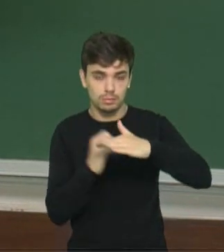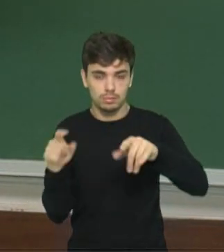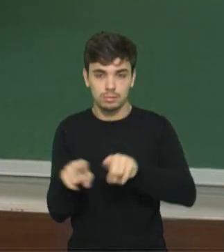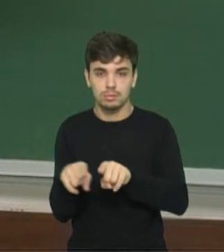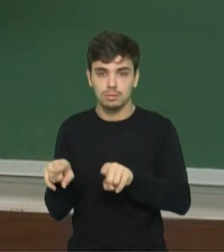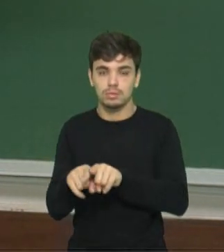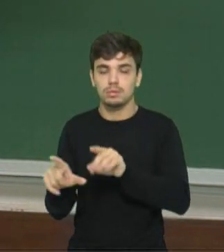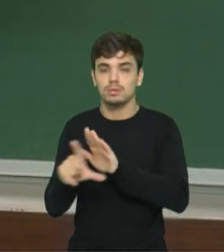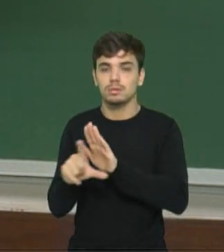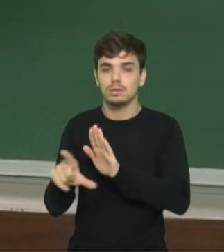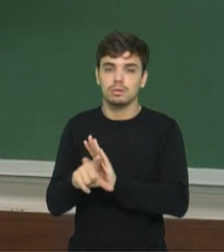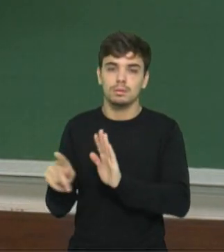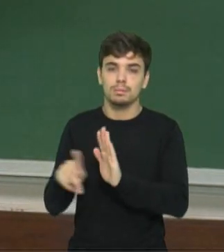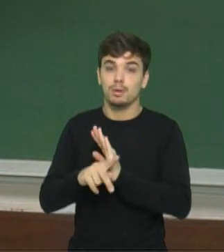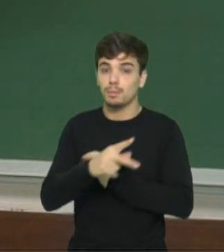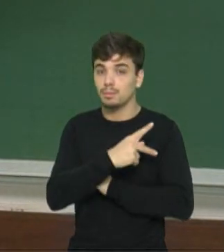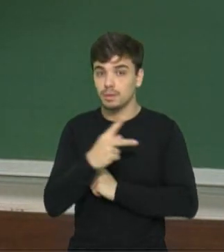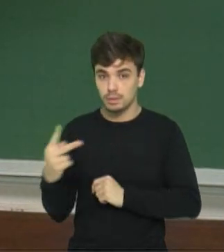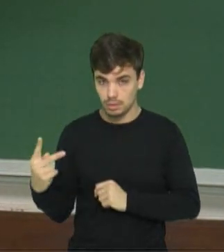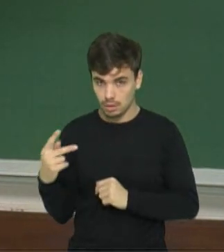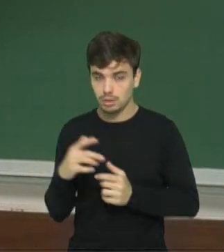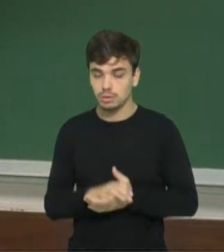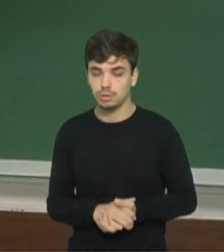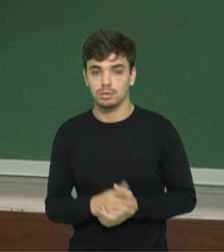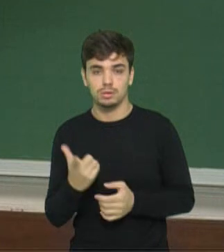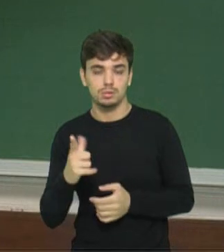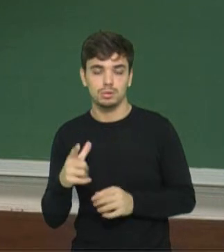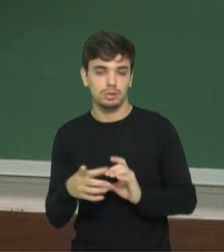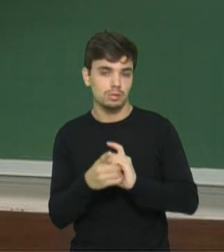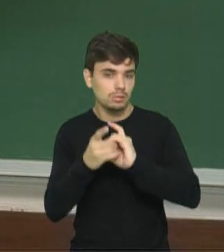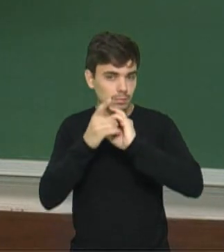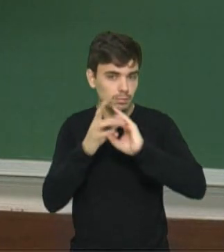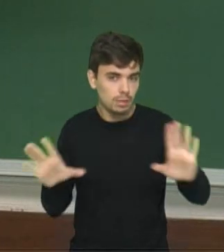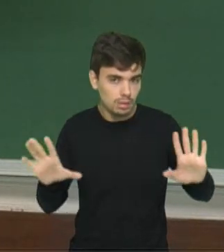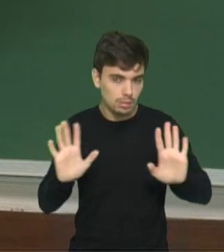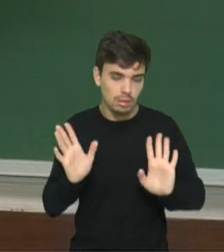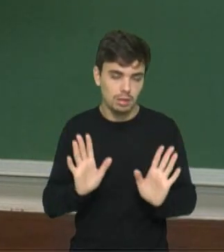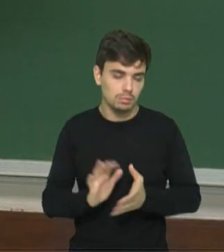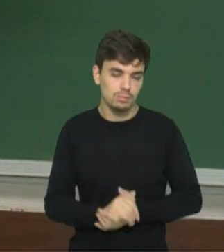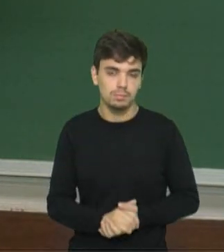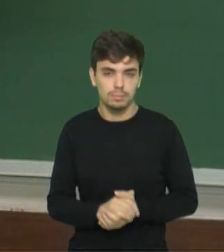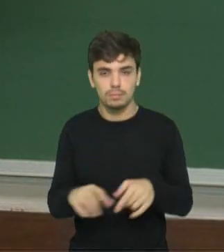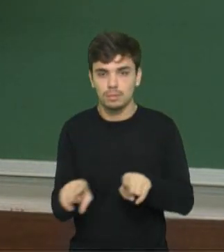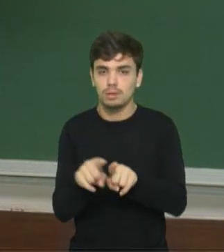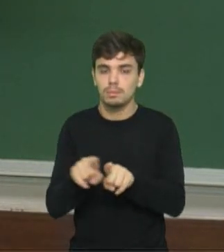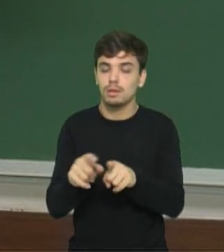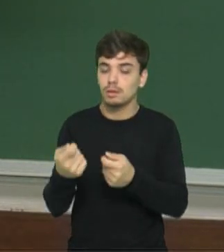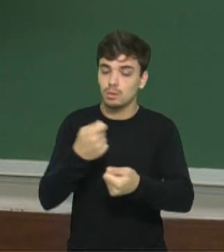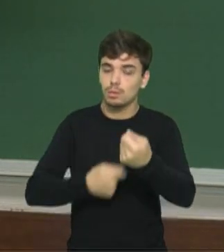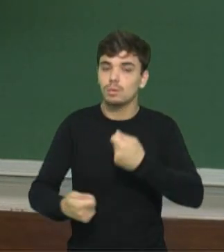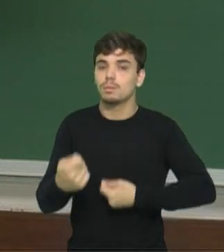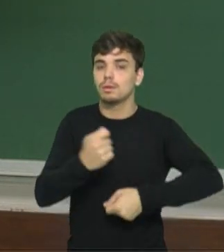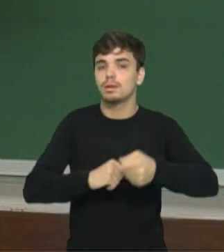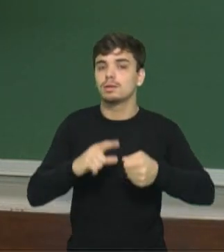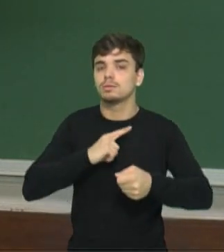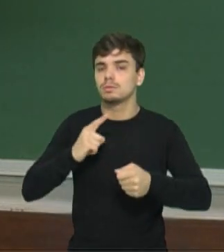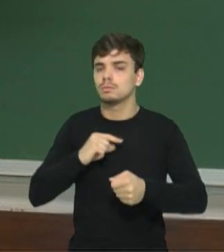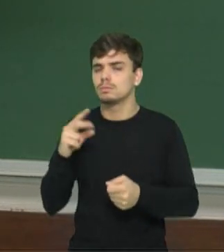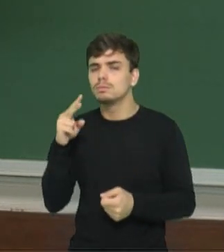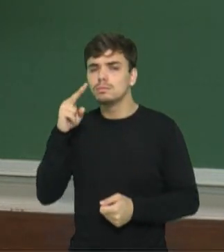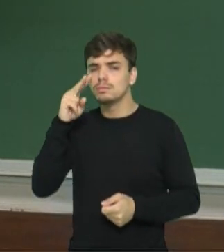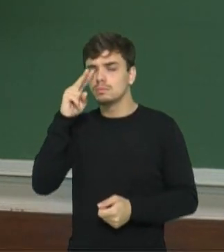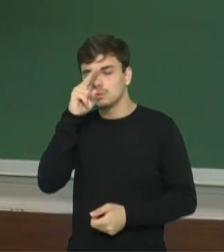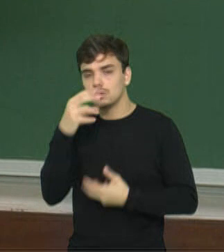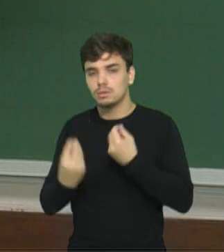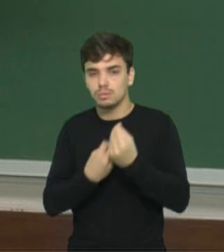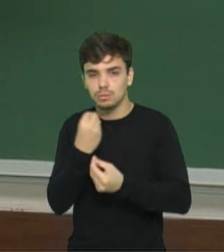concentravam na mão do presidente, então não havia discussão democrática na proposta de leis. E na área econômica se intensificavam as